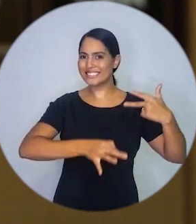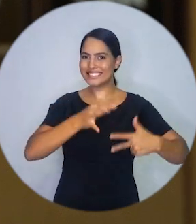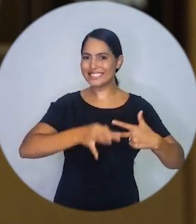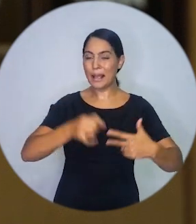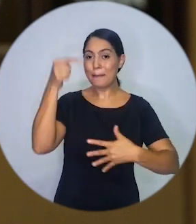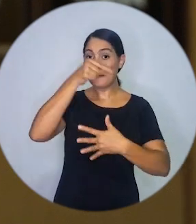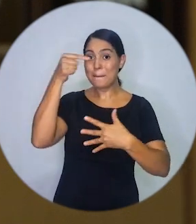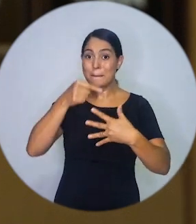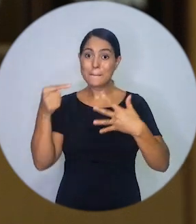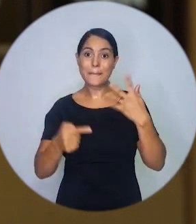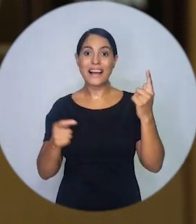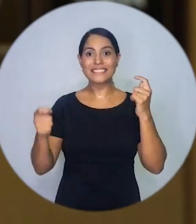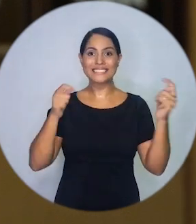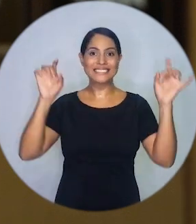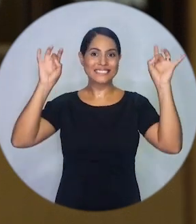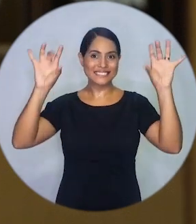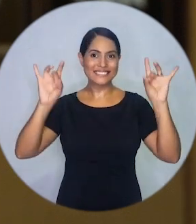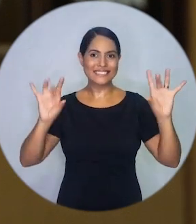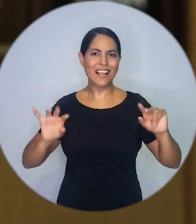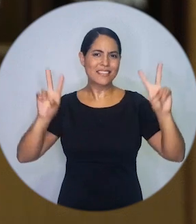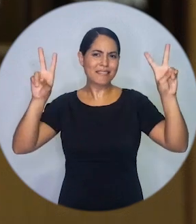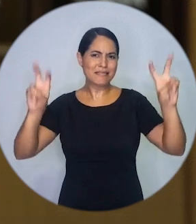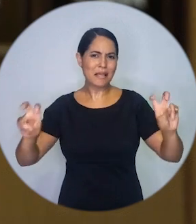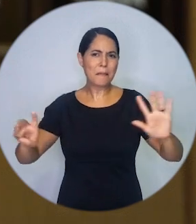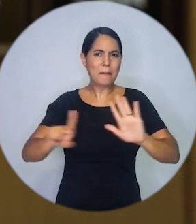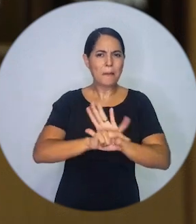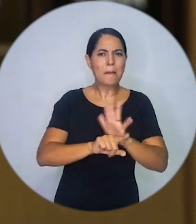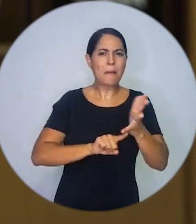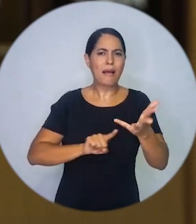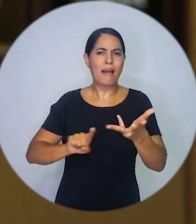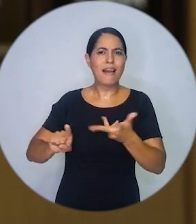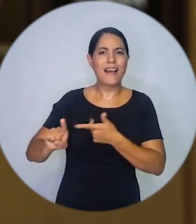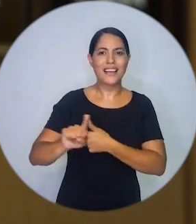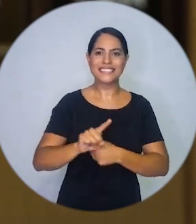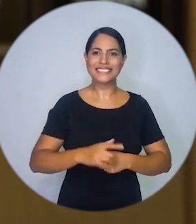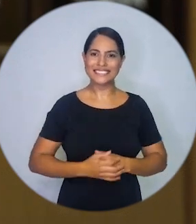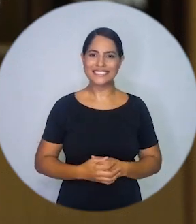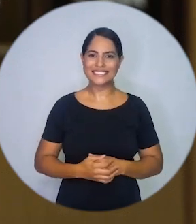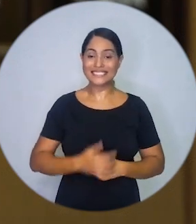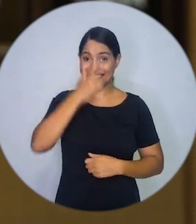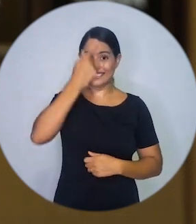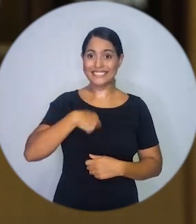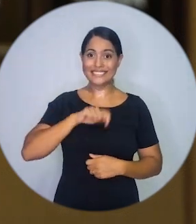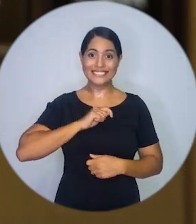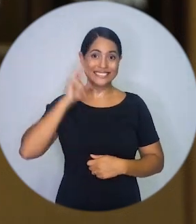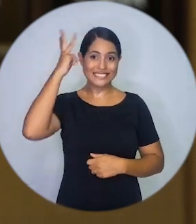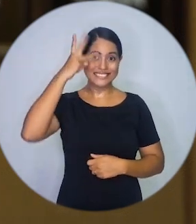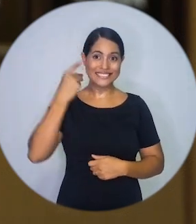advocacia e do judiciário, além de acompanhar entrevistas especiais, matérias exclusivas e muito mais.